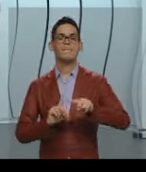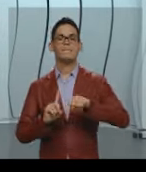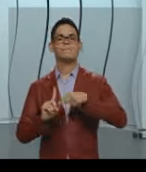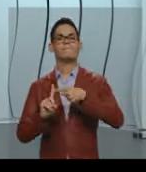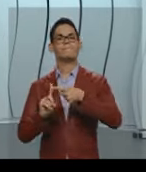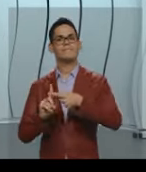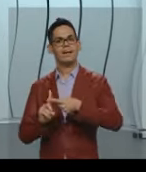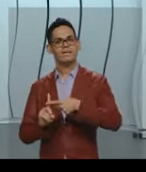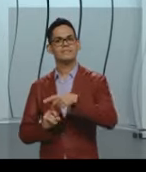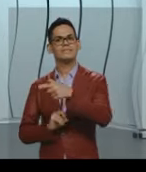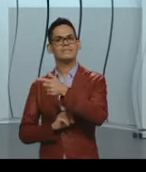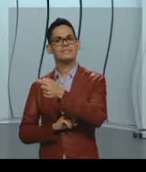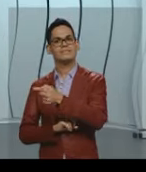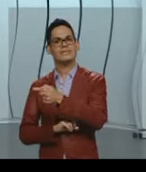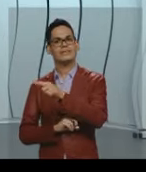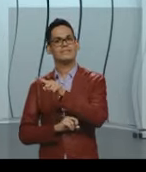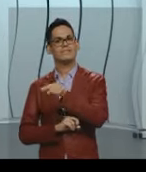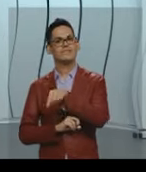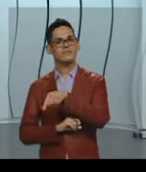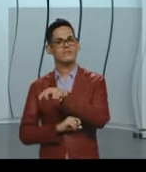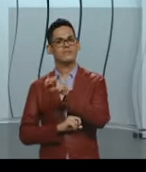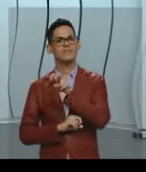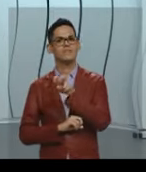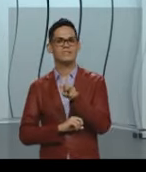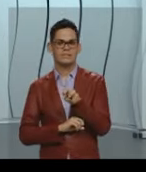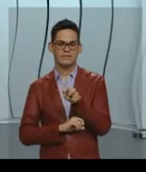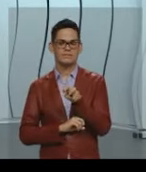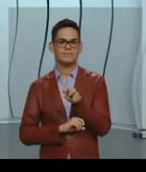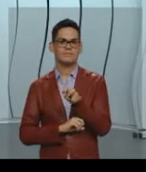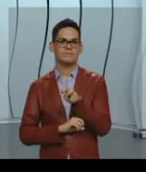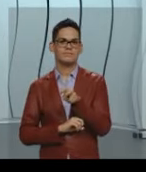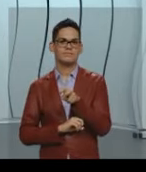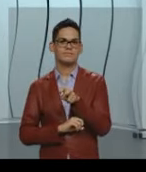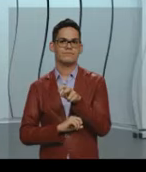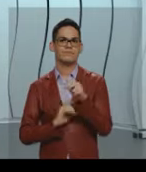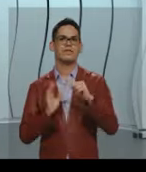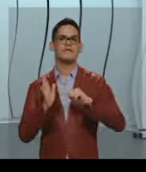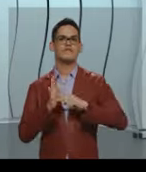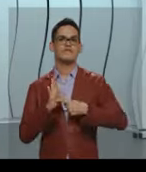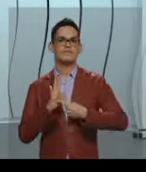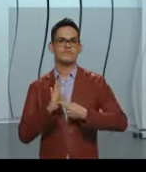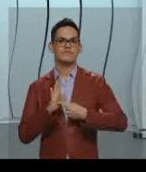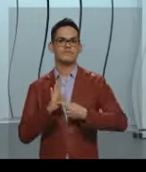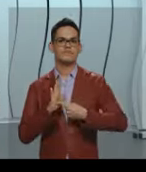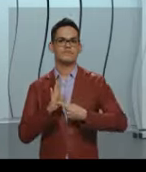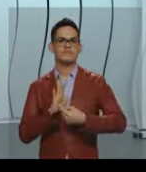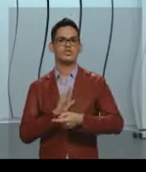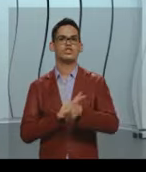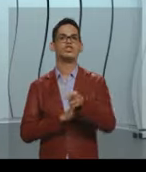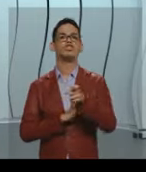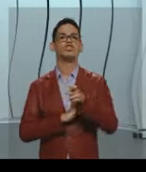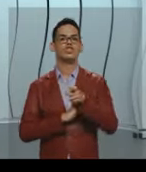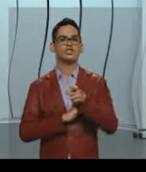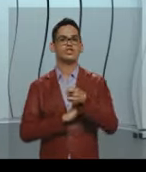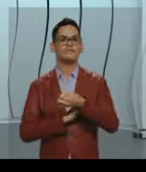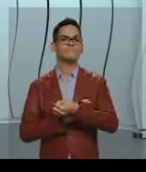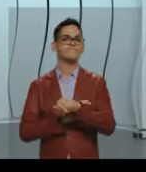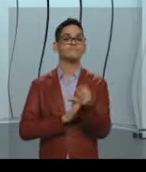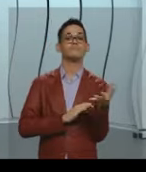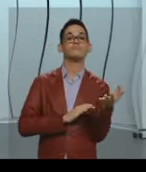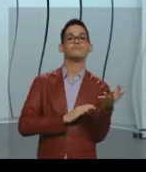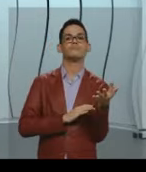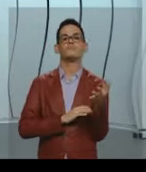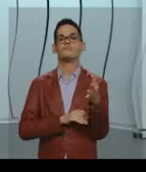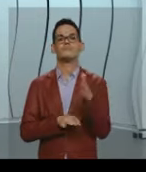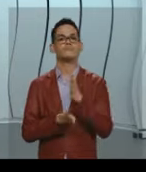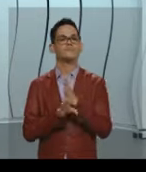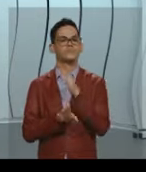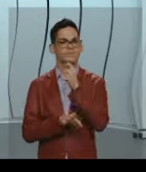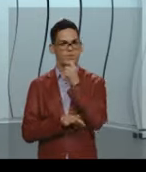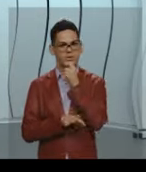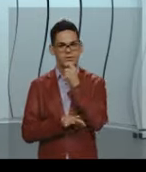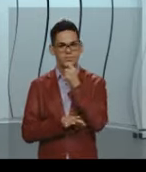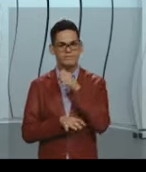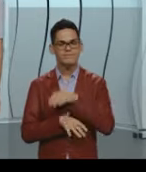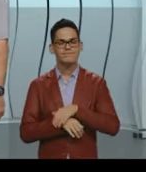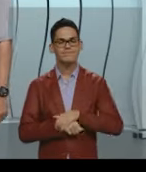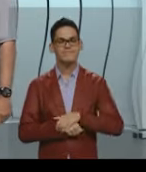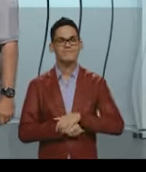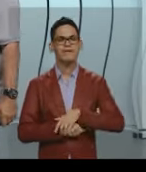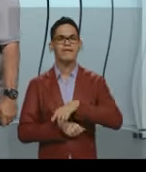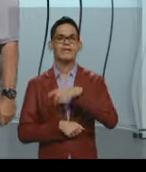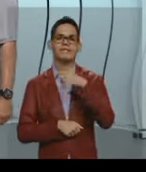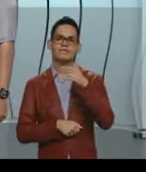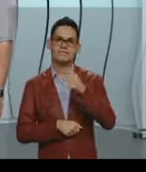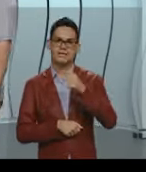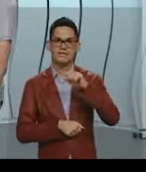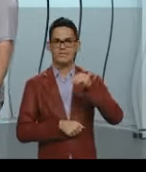mais 7,5, que é a média do terceiro D, vezes o número de alunos X. Vai ficar 7,5